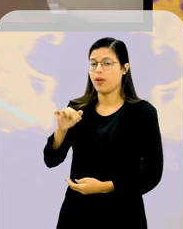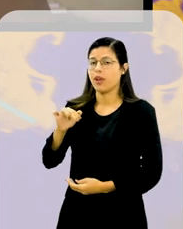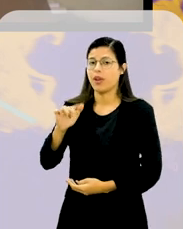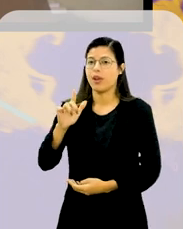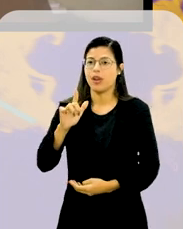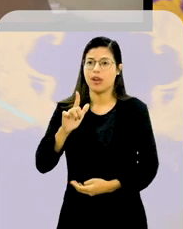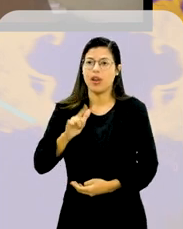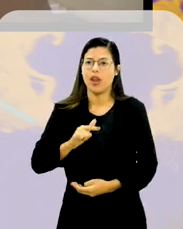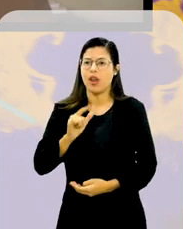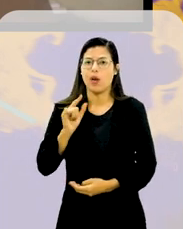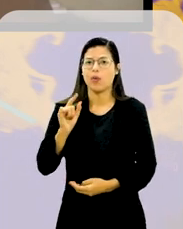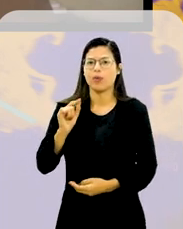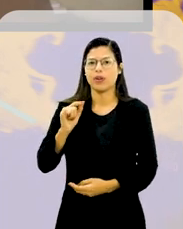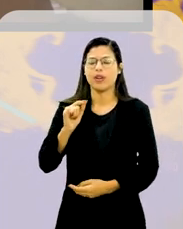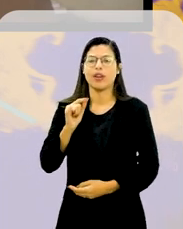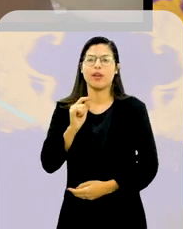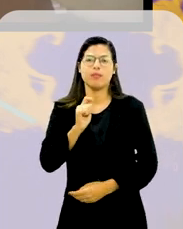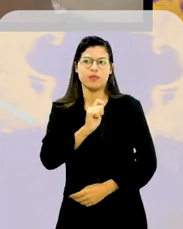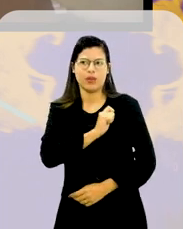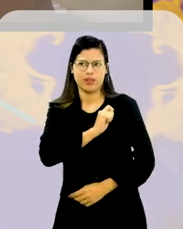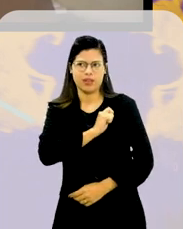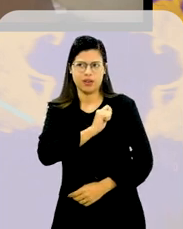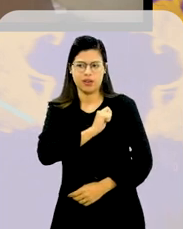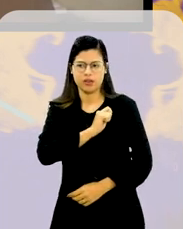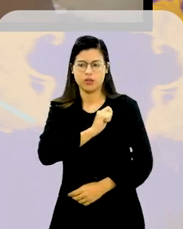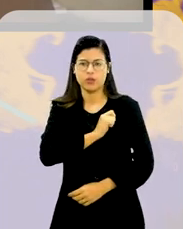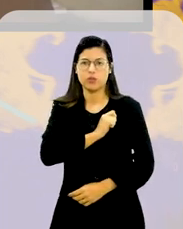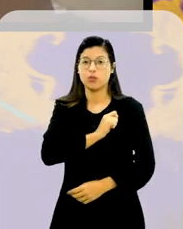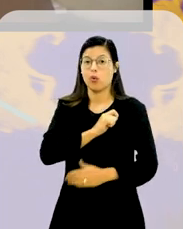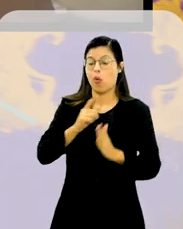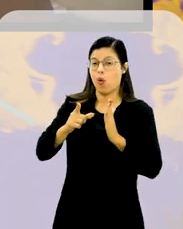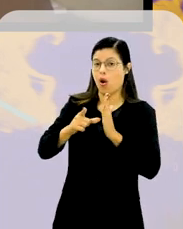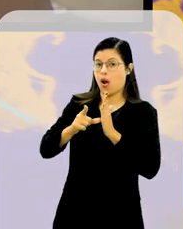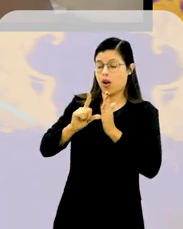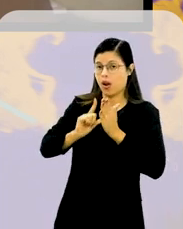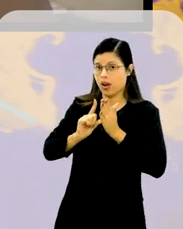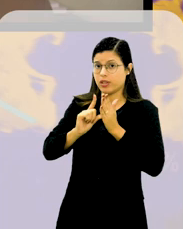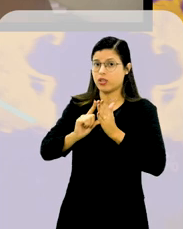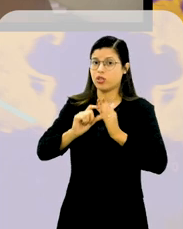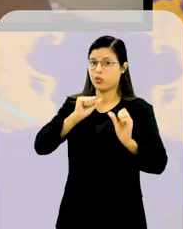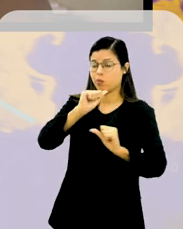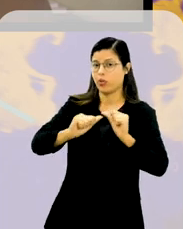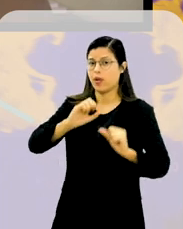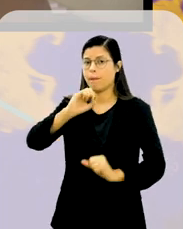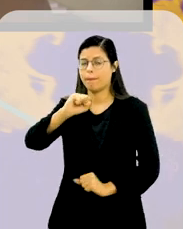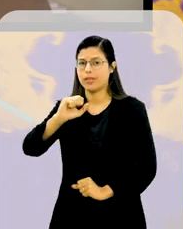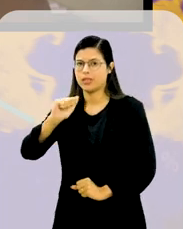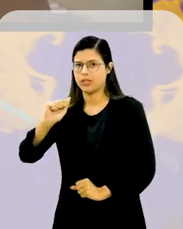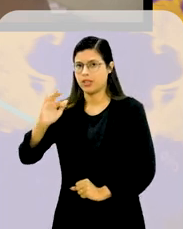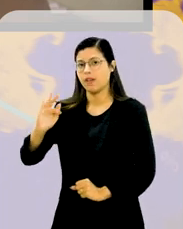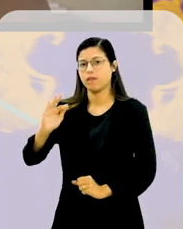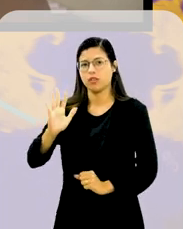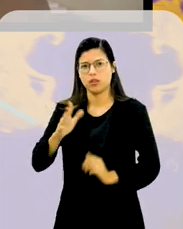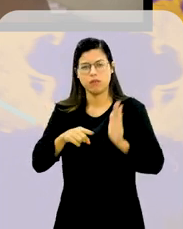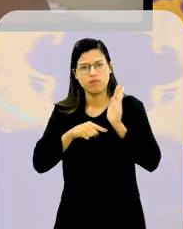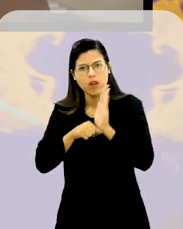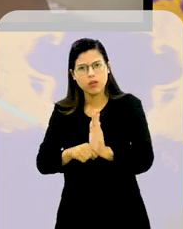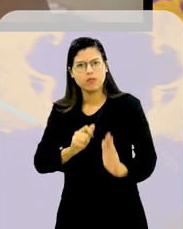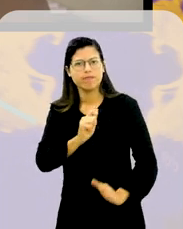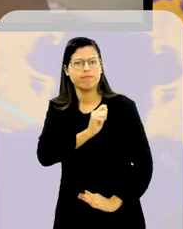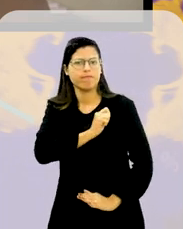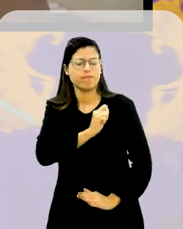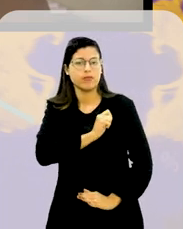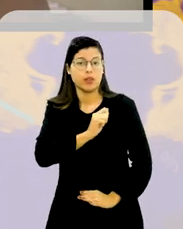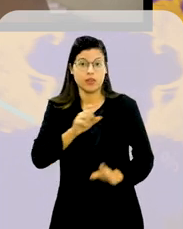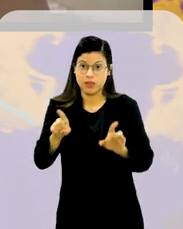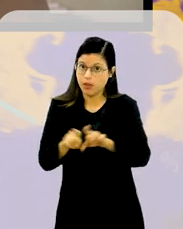benim é um Mecenas do Atlético Mineiro antes do Galo virar saf ele já ajudava o galo